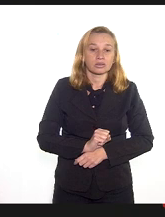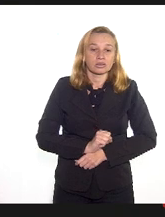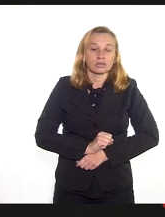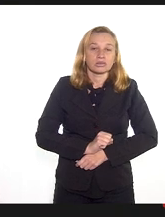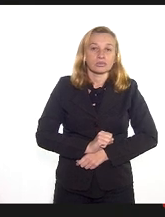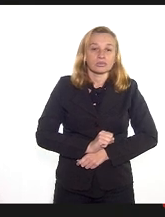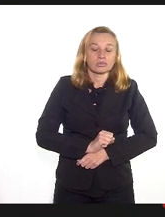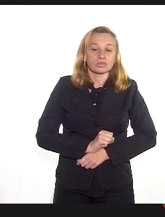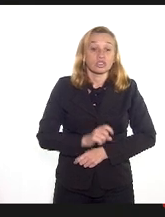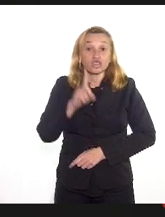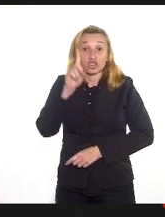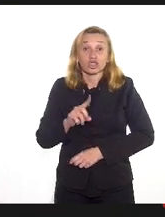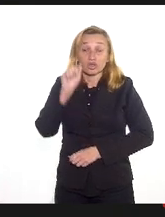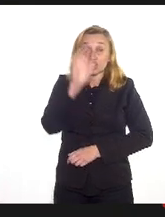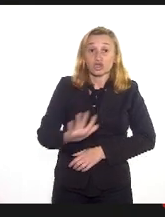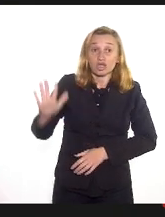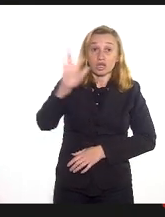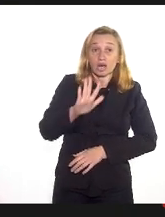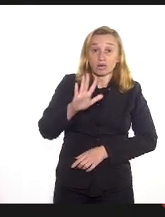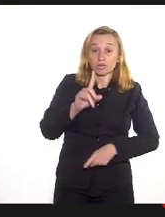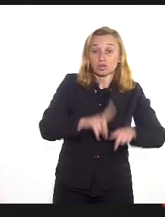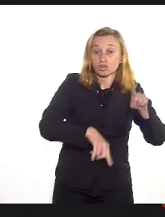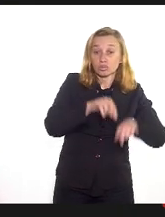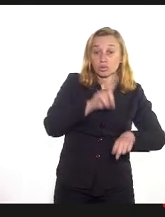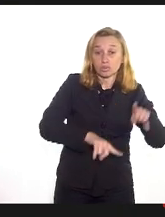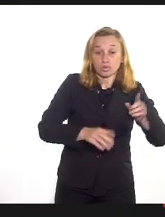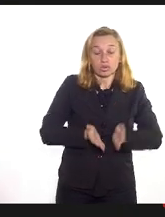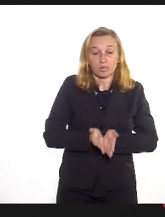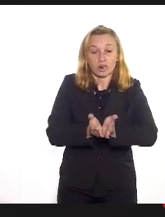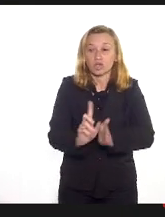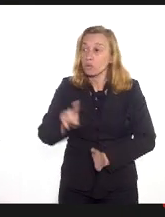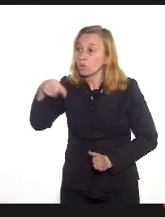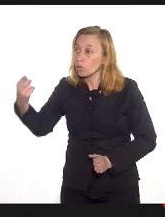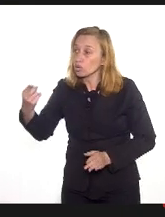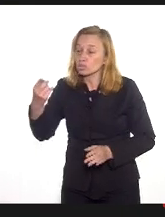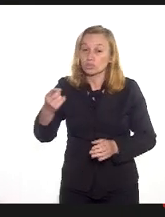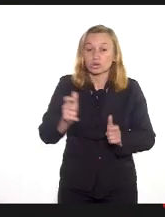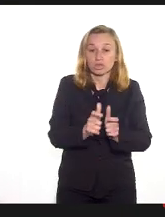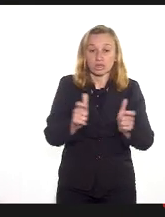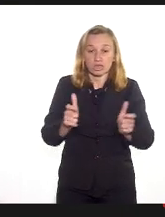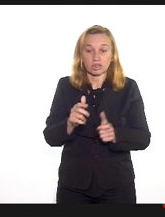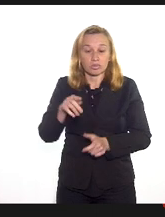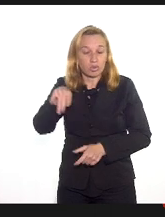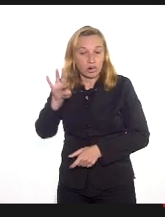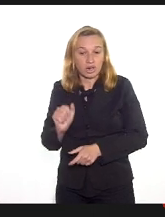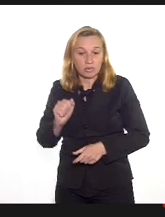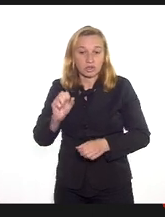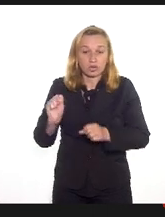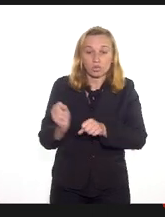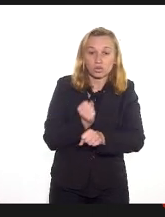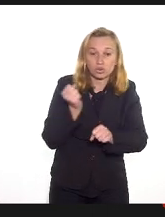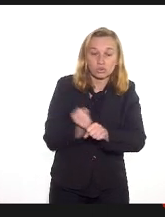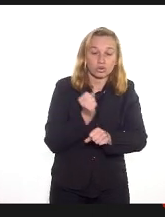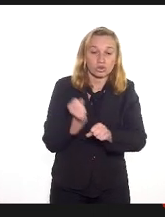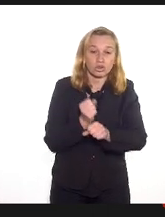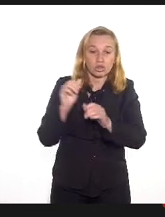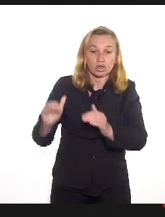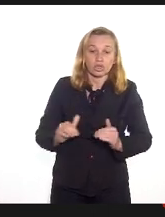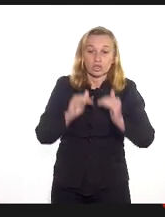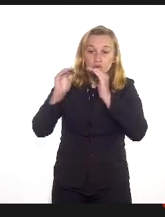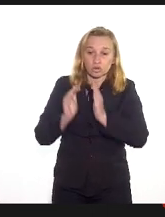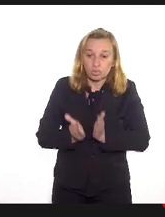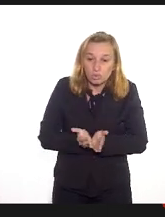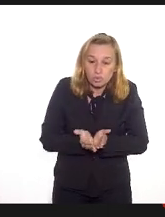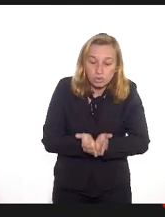delineados pela Diretoria Geral do Material da Marinha, e o outro grande programa, que é o de construção de submarinos, e